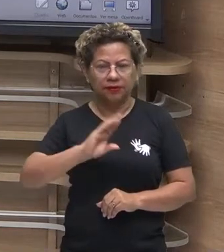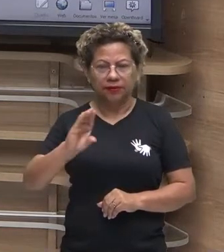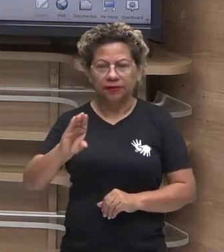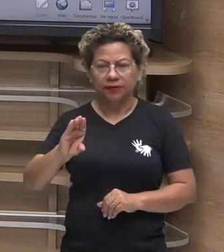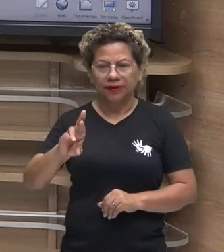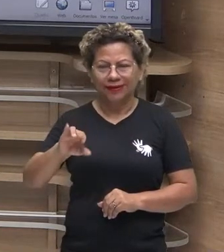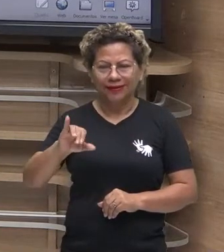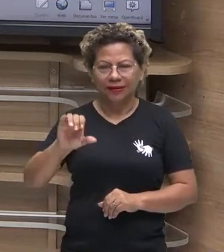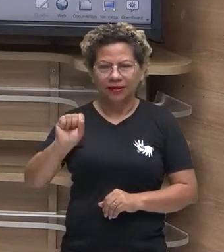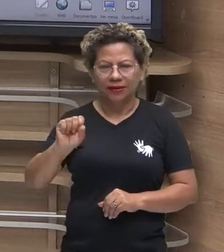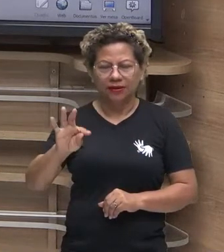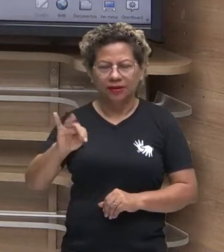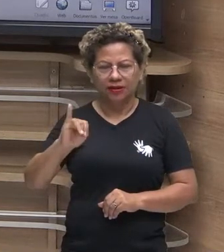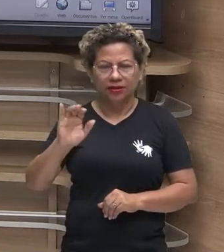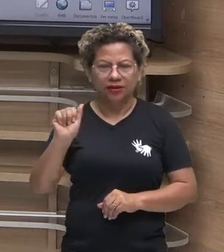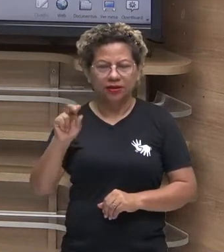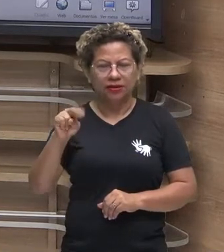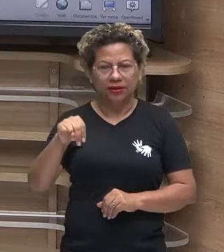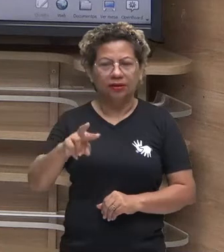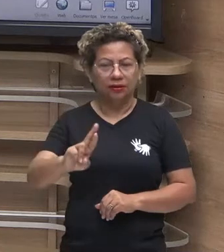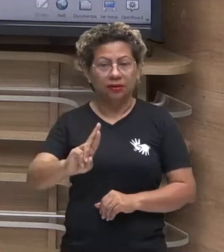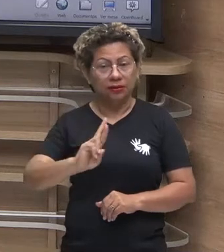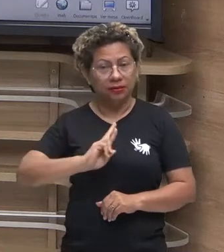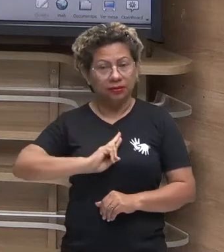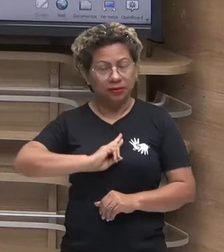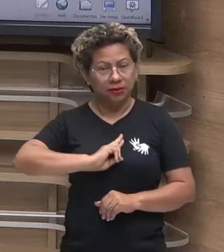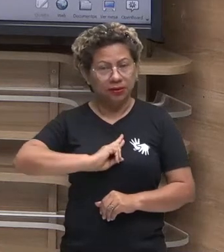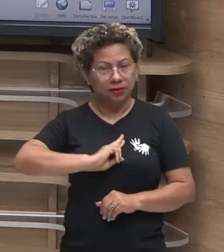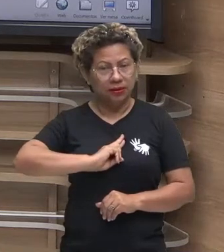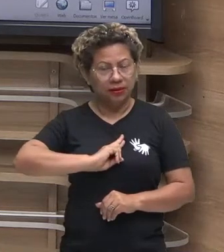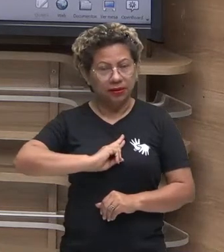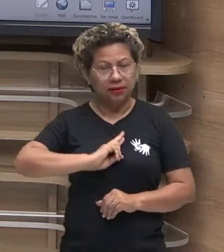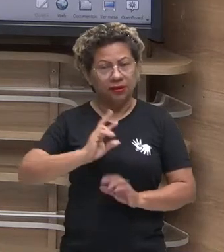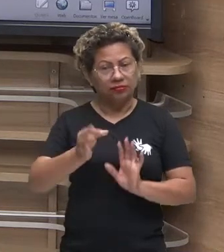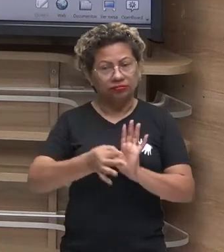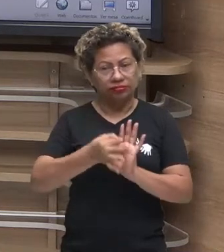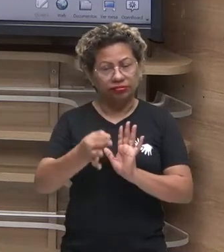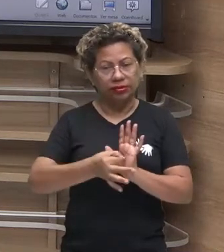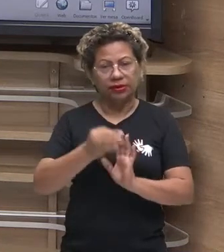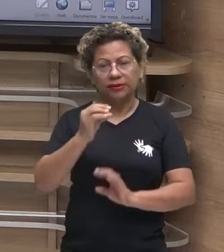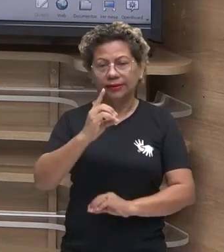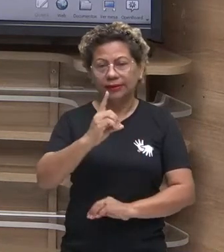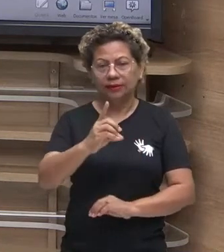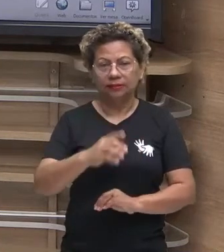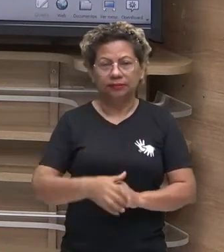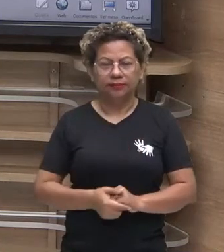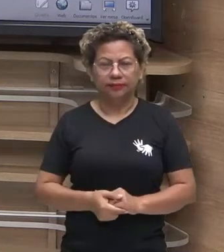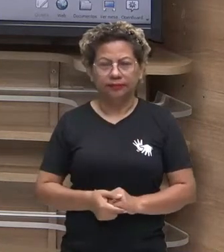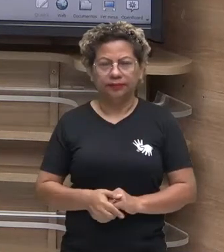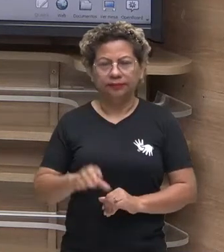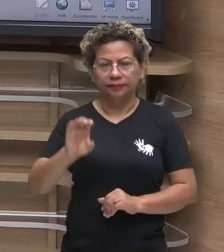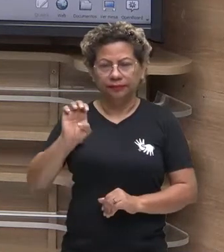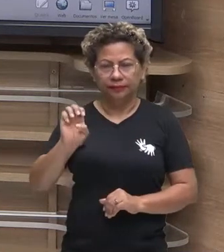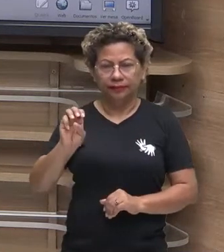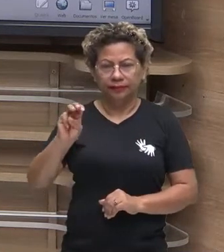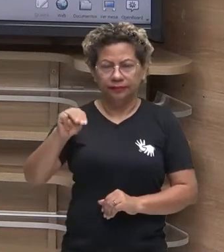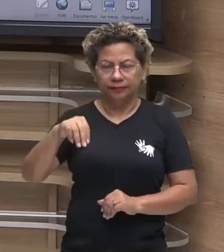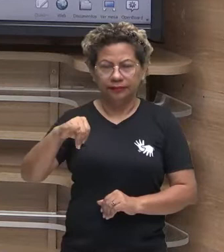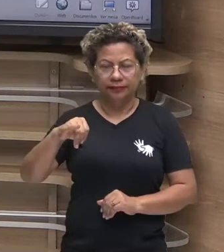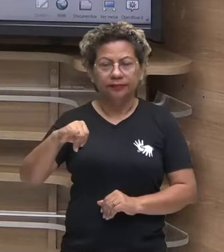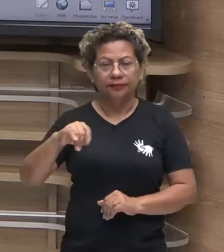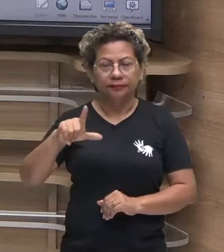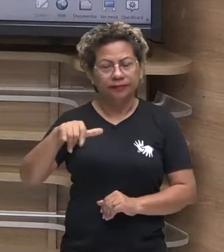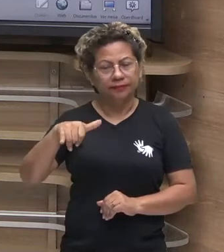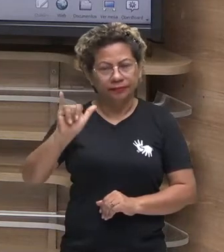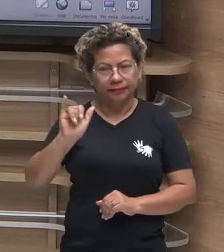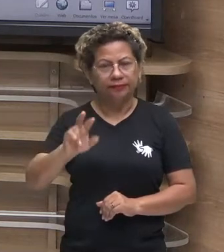Rafael respondeu que ele acha que na questão 1 é a letra B. A Emily Zafi